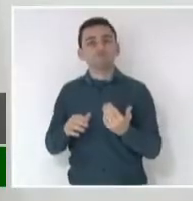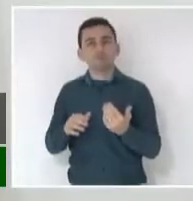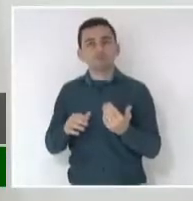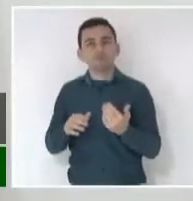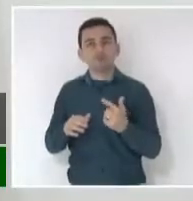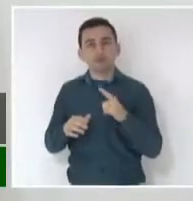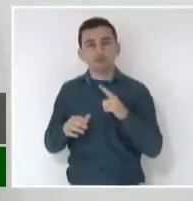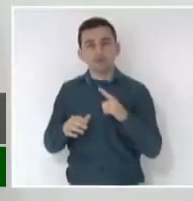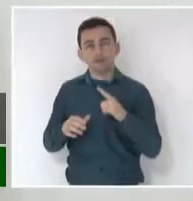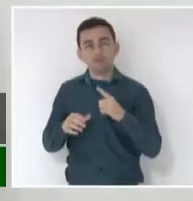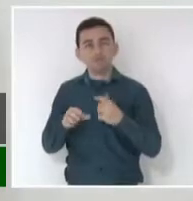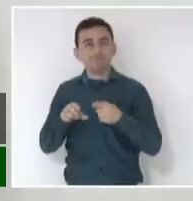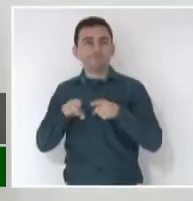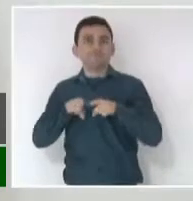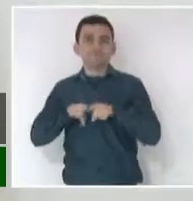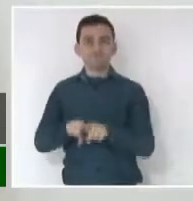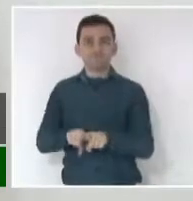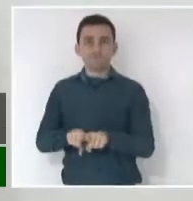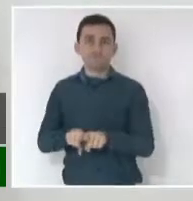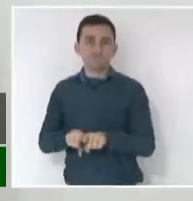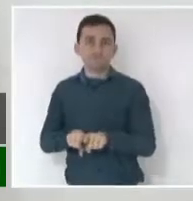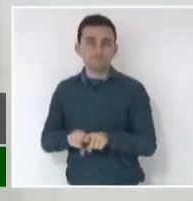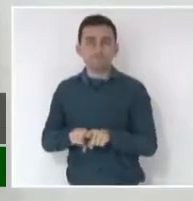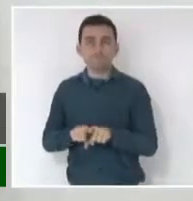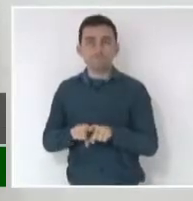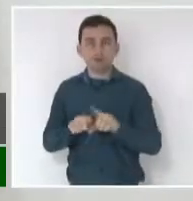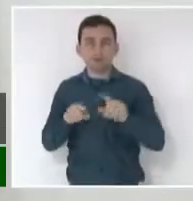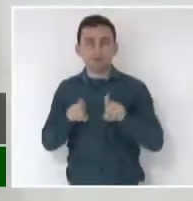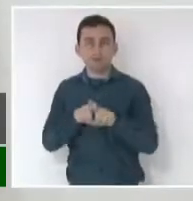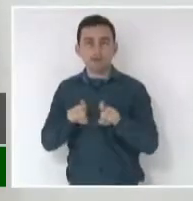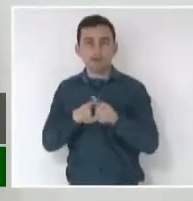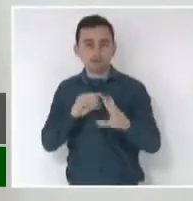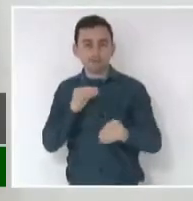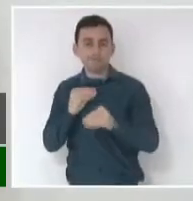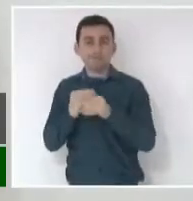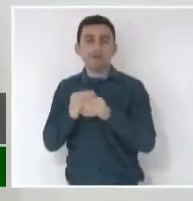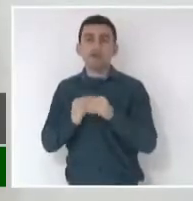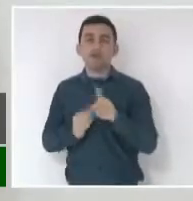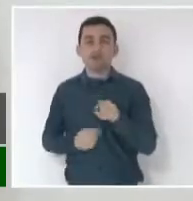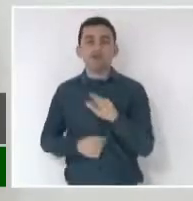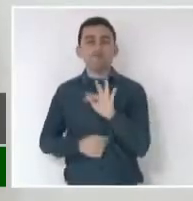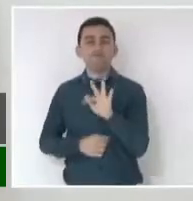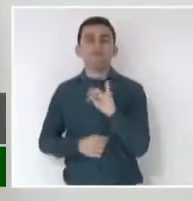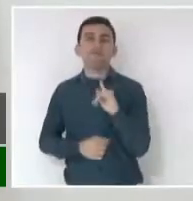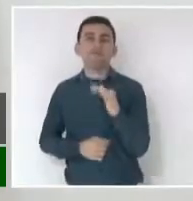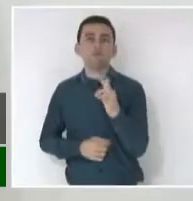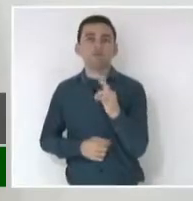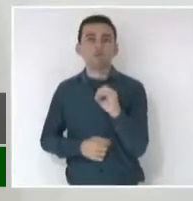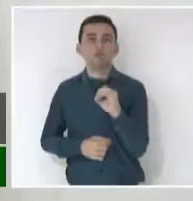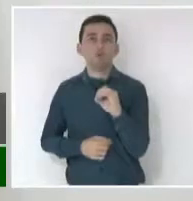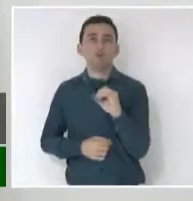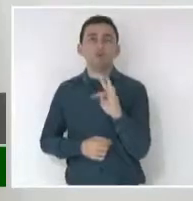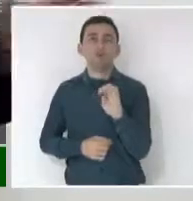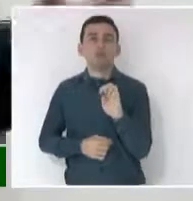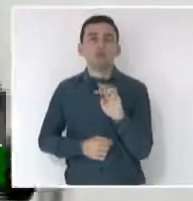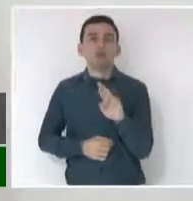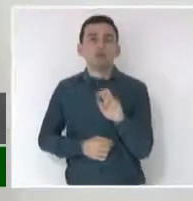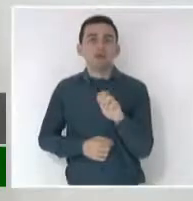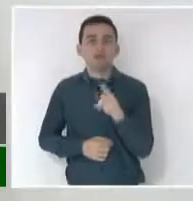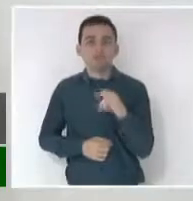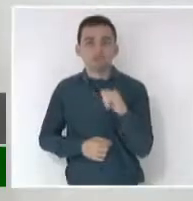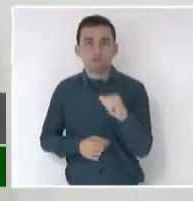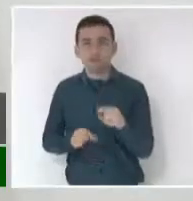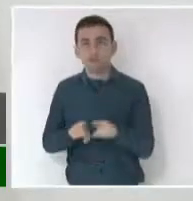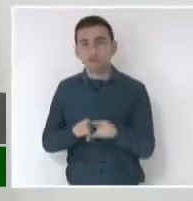complementares, que vai desde a fitoterapia até o yoga, acupuntura, reiki